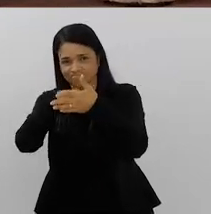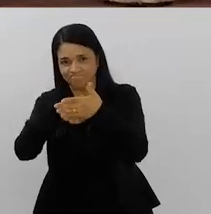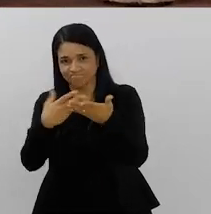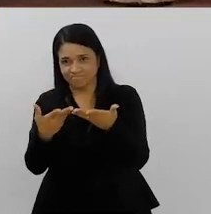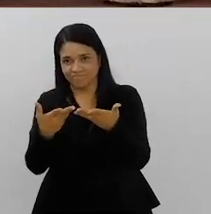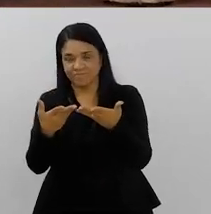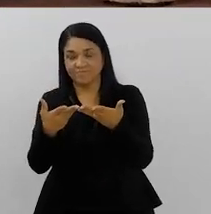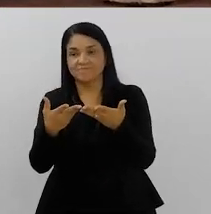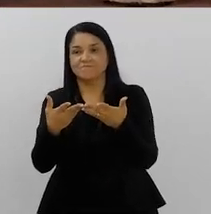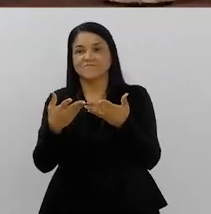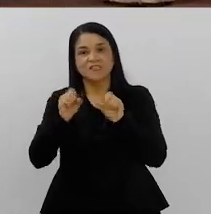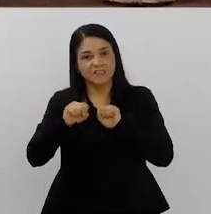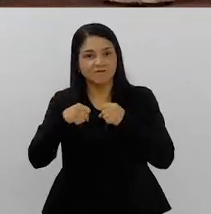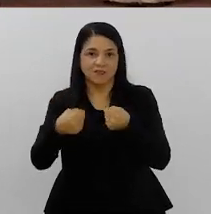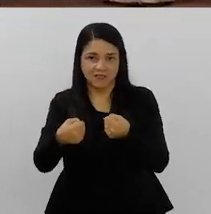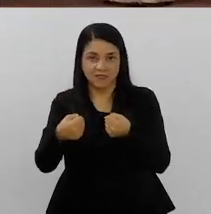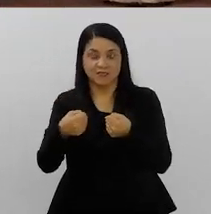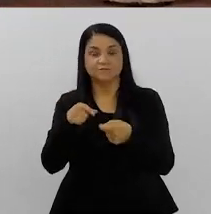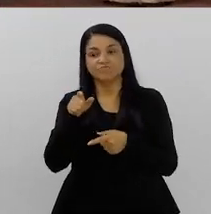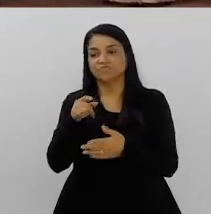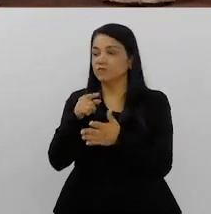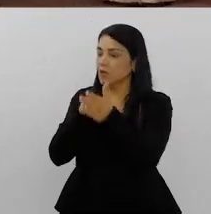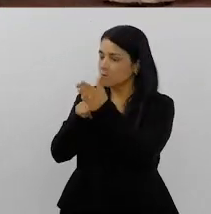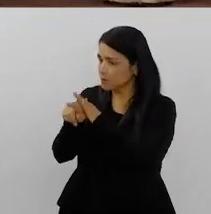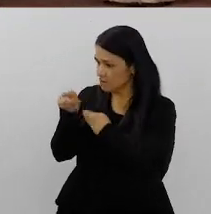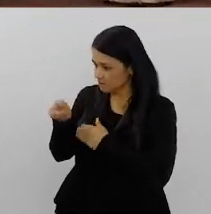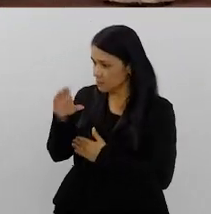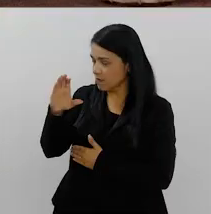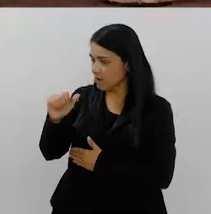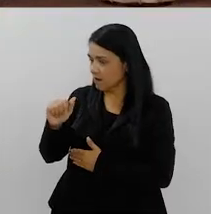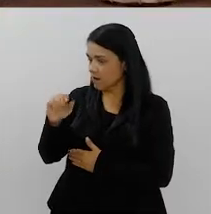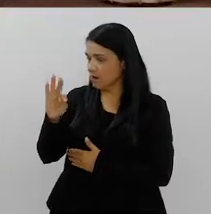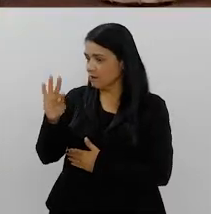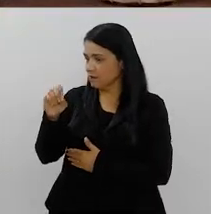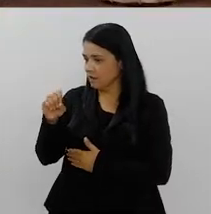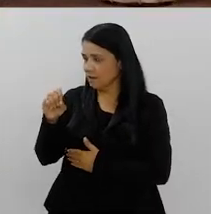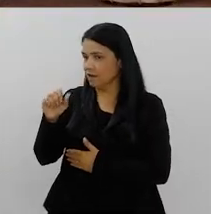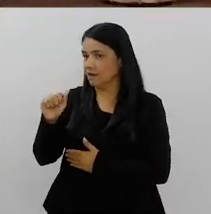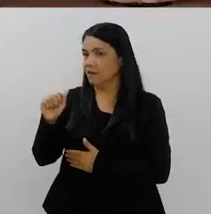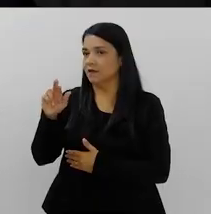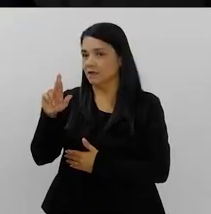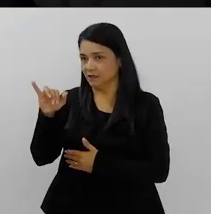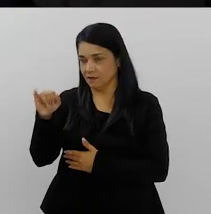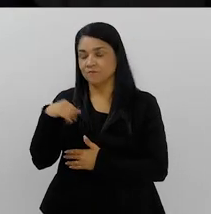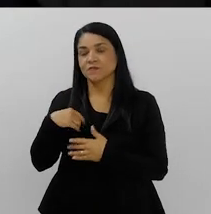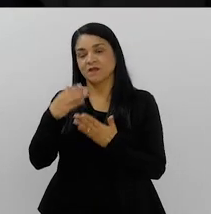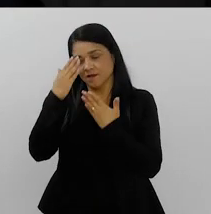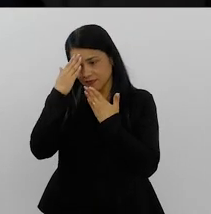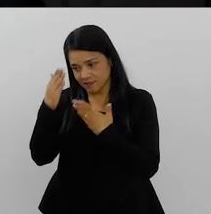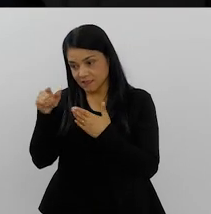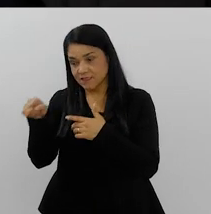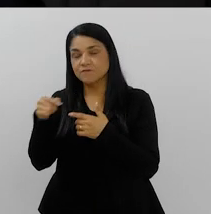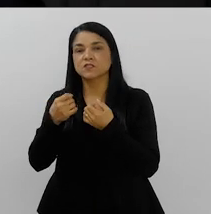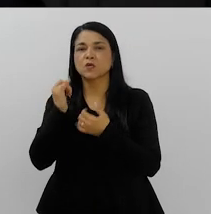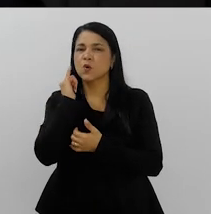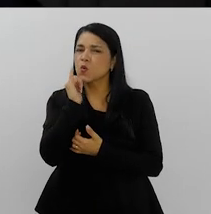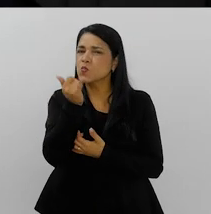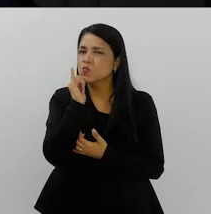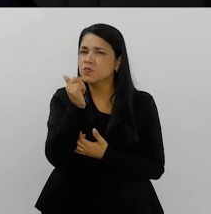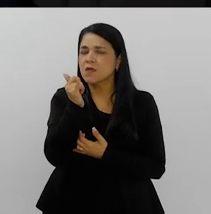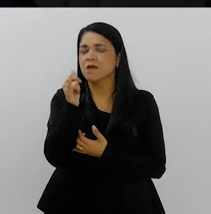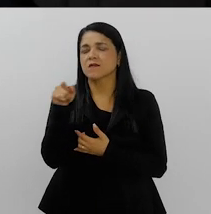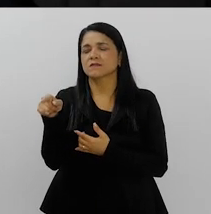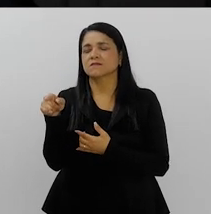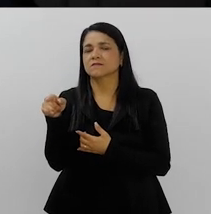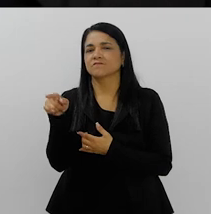eu queria perguntar para você na verdade ô Catarina queria que mais uma vez agradecer e que você Contasse um